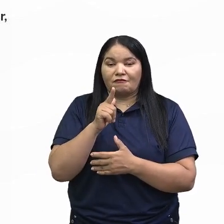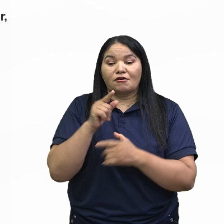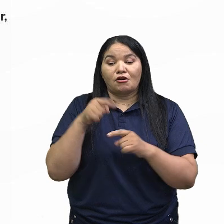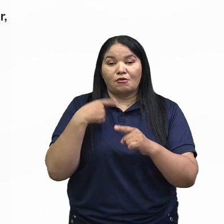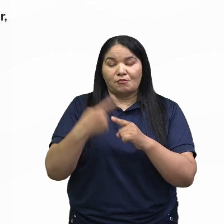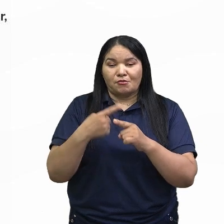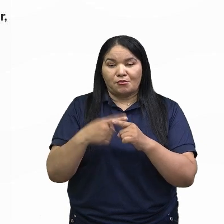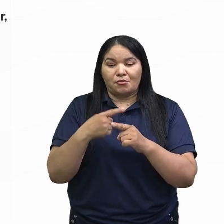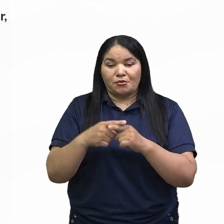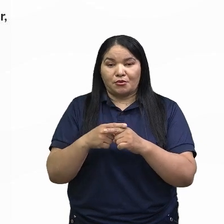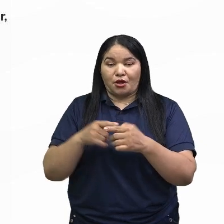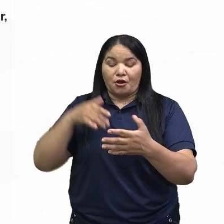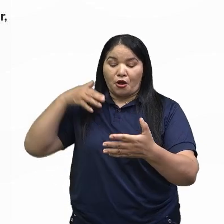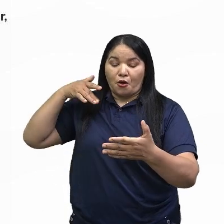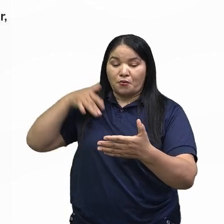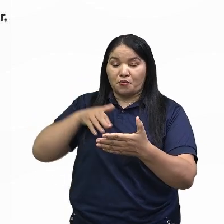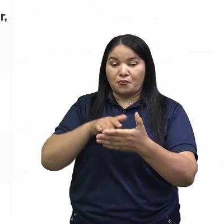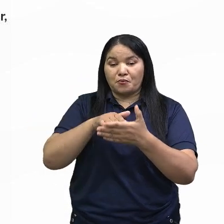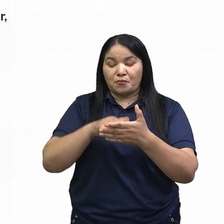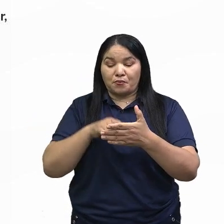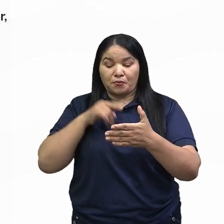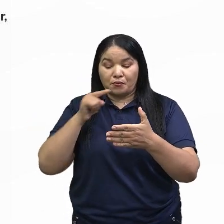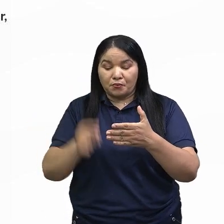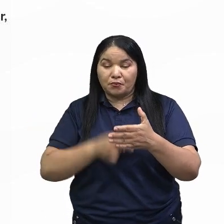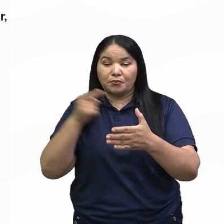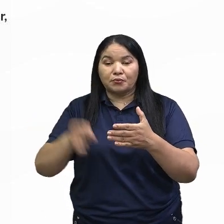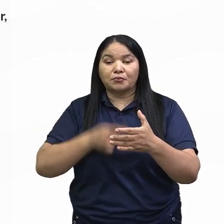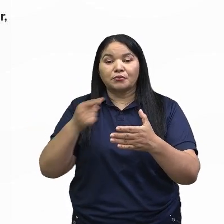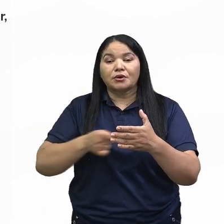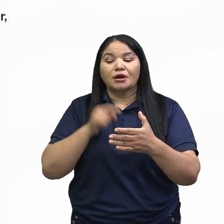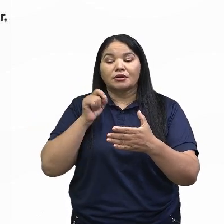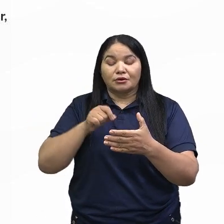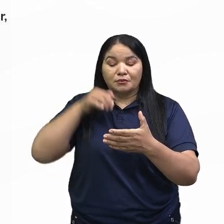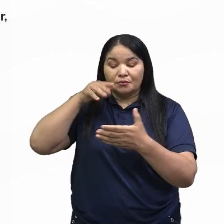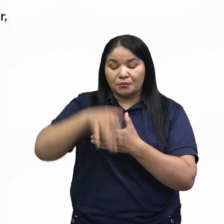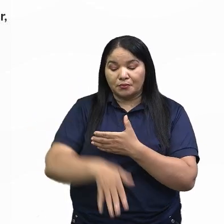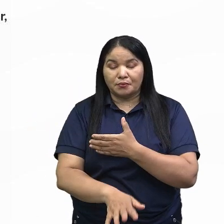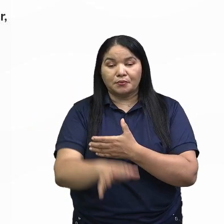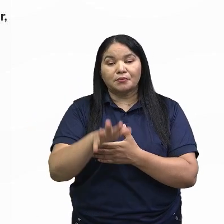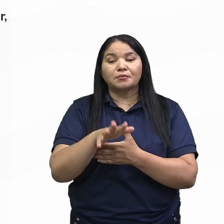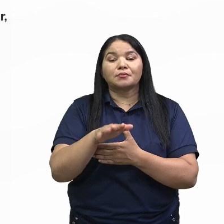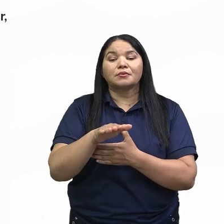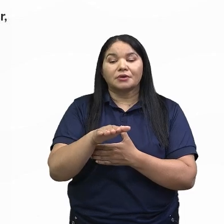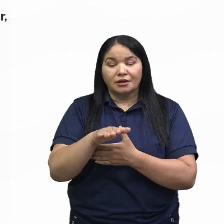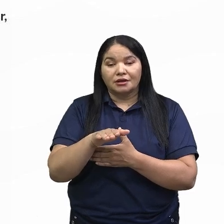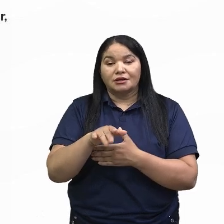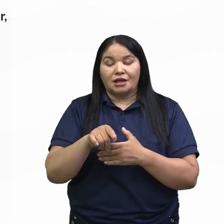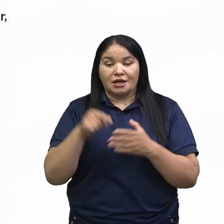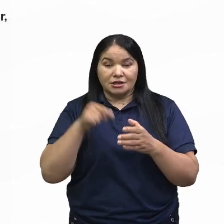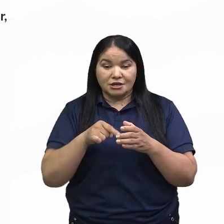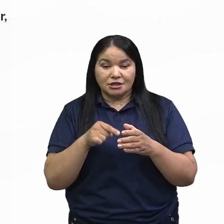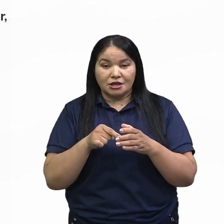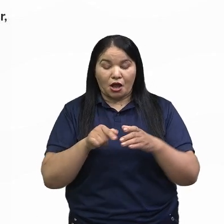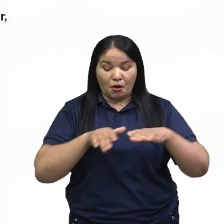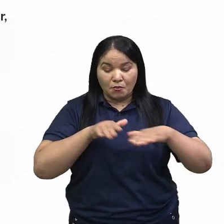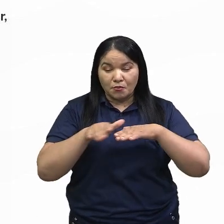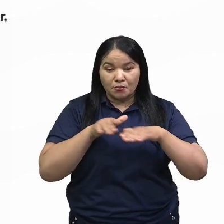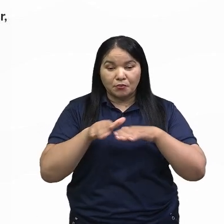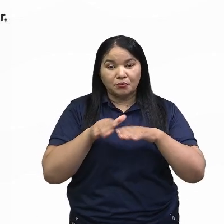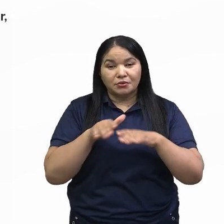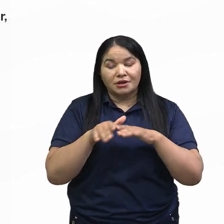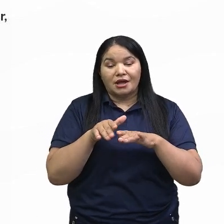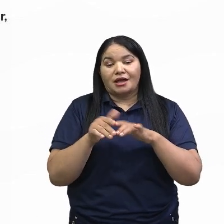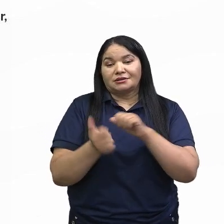uma turbina e move as pás dessa turbina, ela vai transformar aquela energia potencial que ela tinha